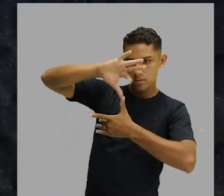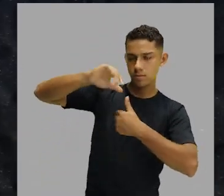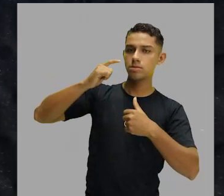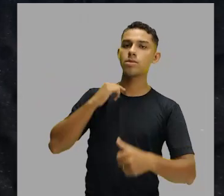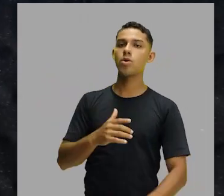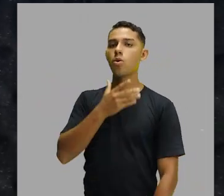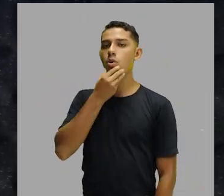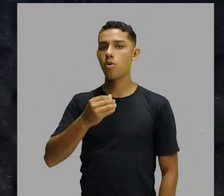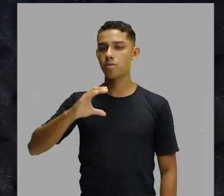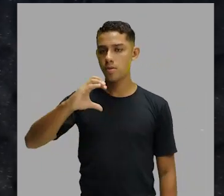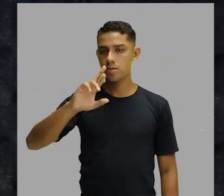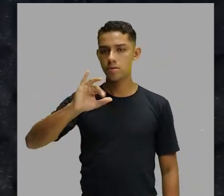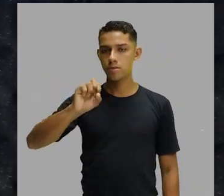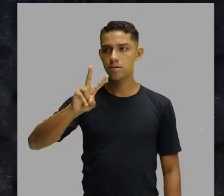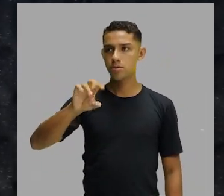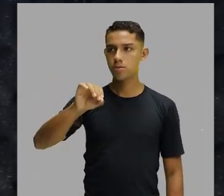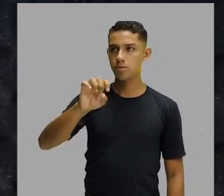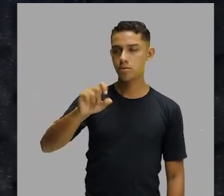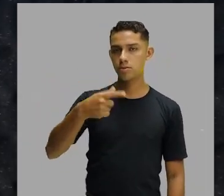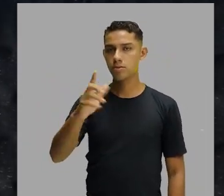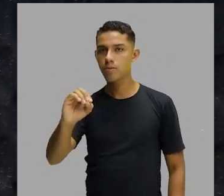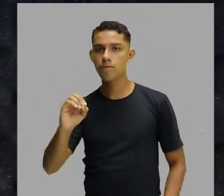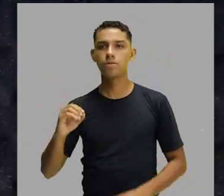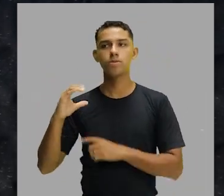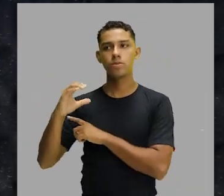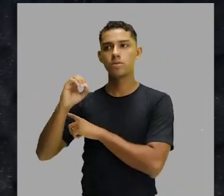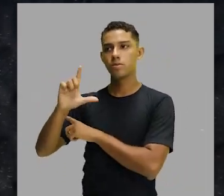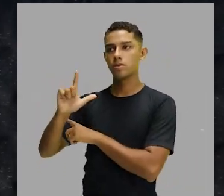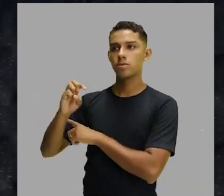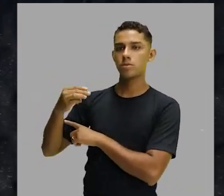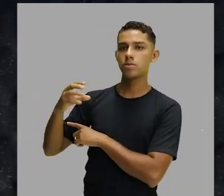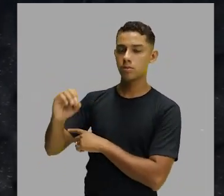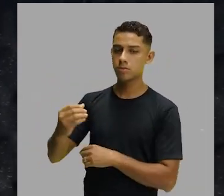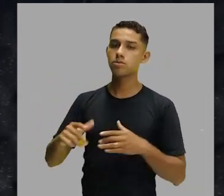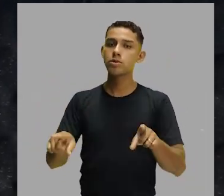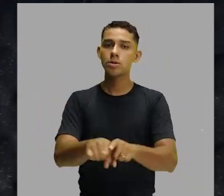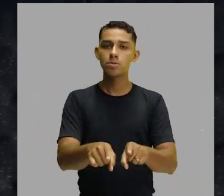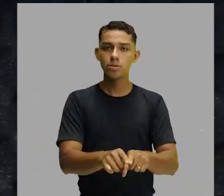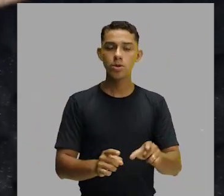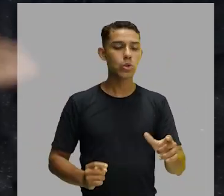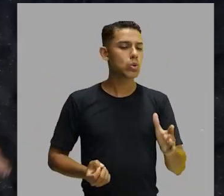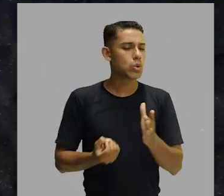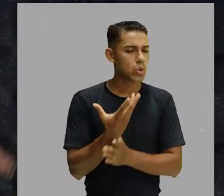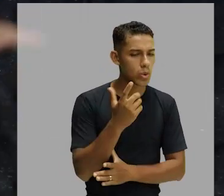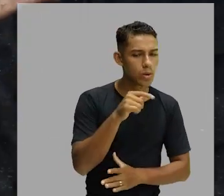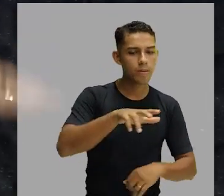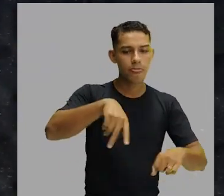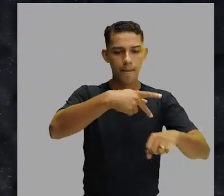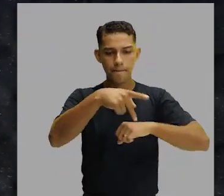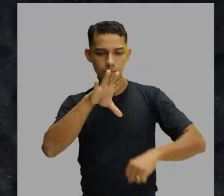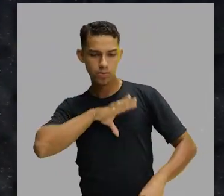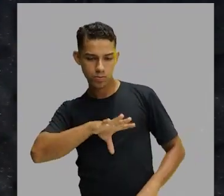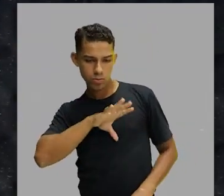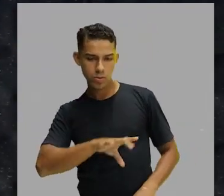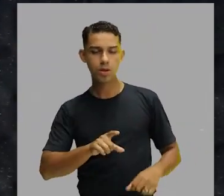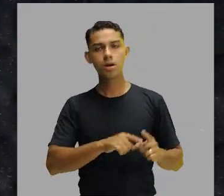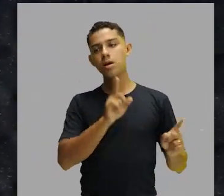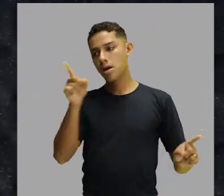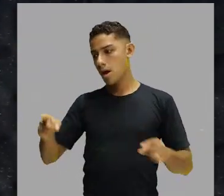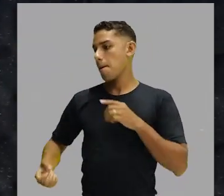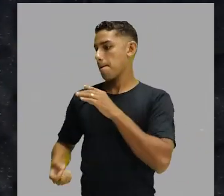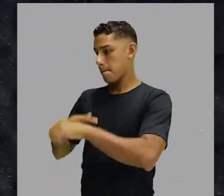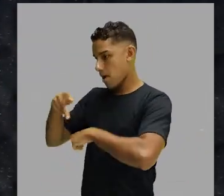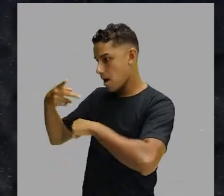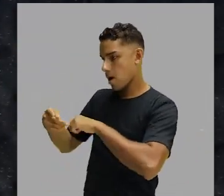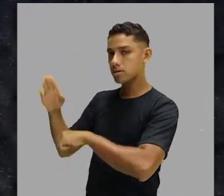também de Portugal, aqui eu já tenho um pouco mais à frente, o Brasil vai ser descoberto, vai ser colônia de Portugal, a